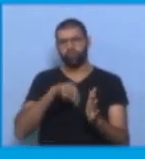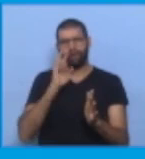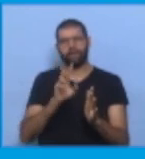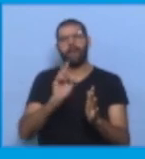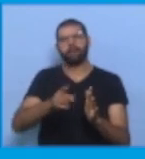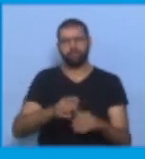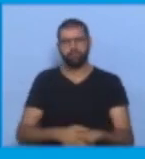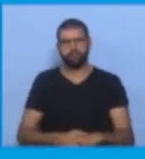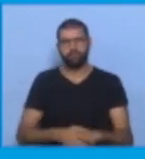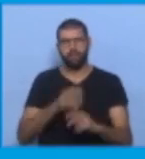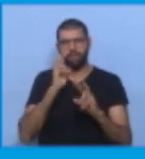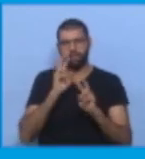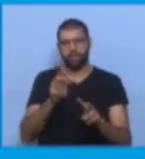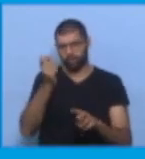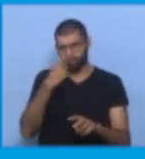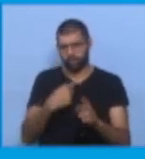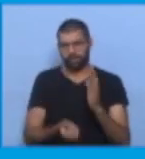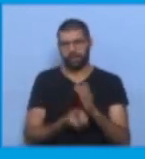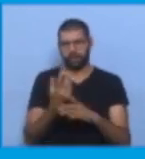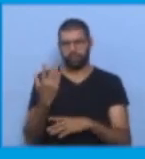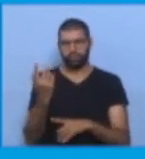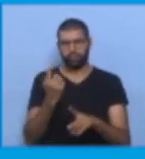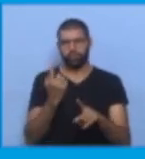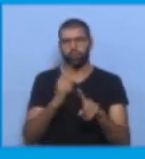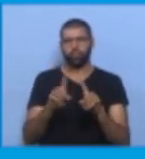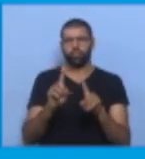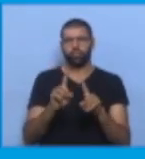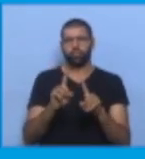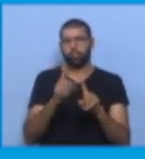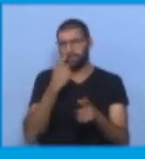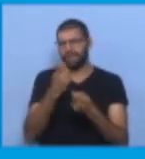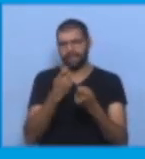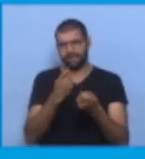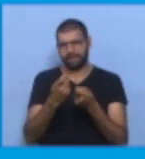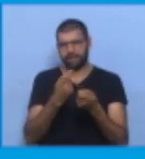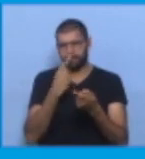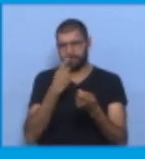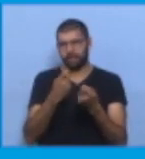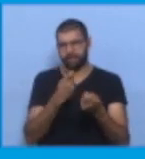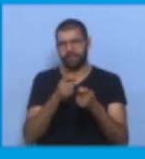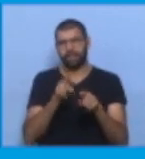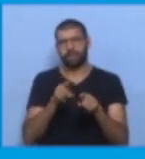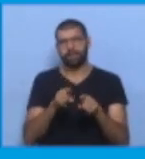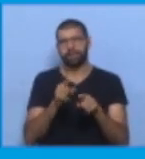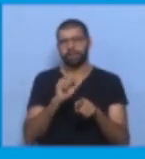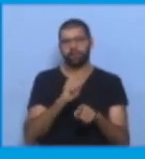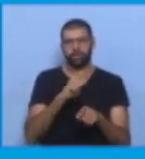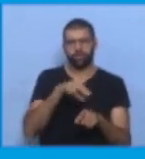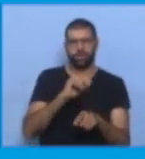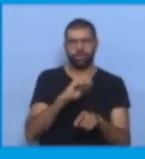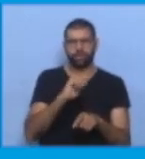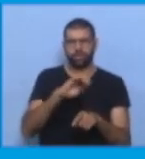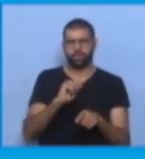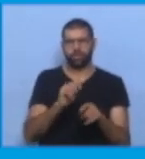encontramos? Encontramos narrativas de criação muito, muito semelhantes a esta de Gênesis capítulos